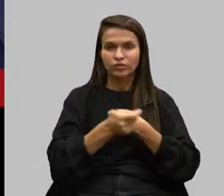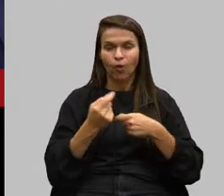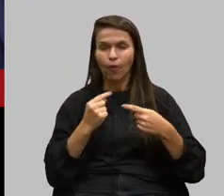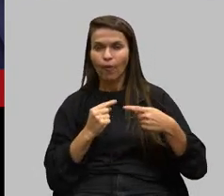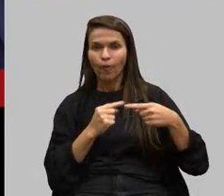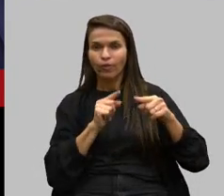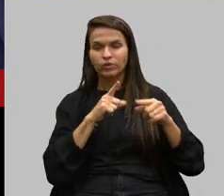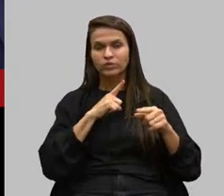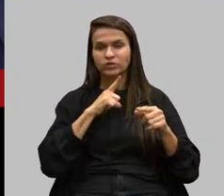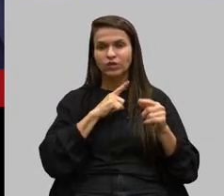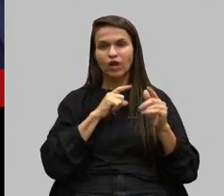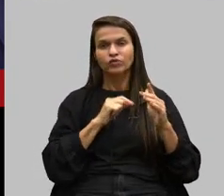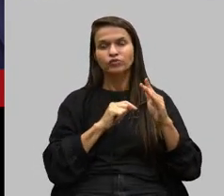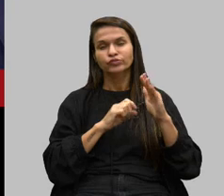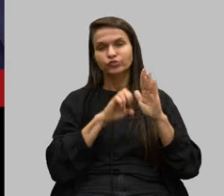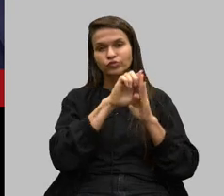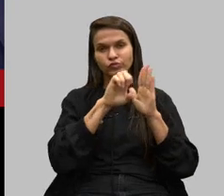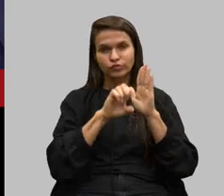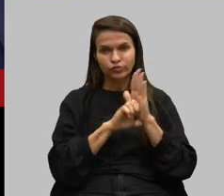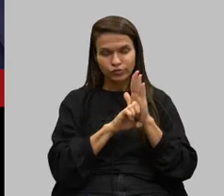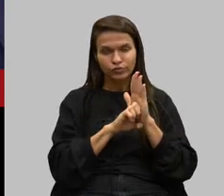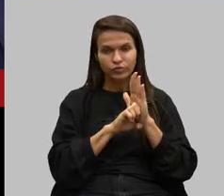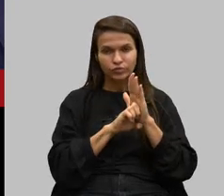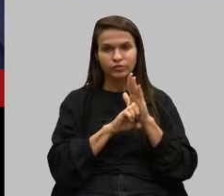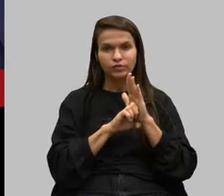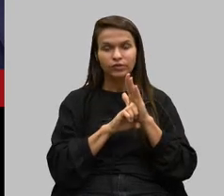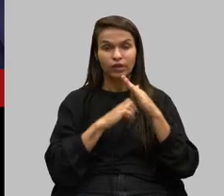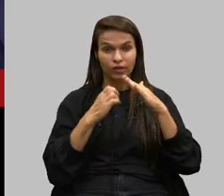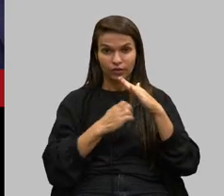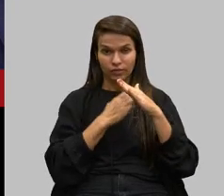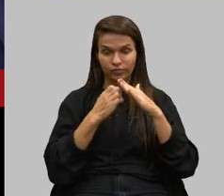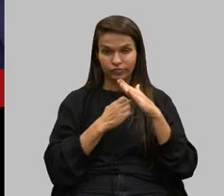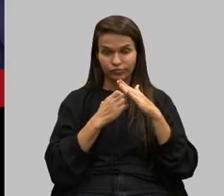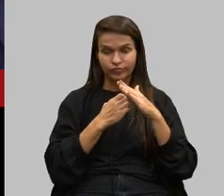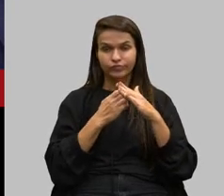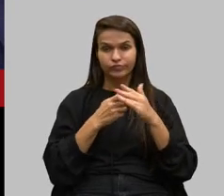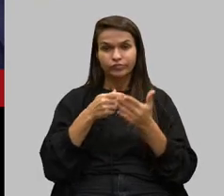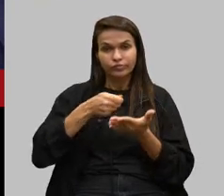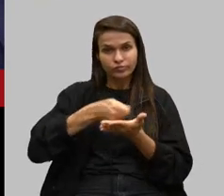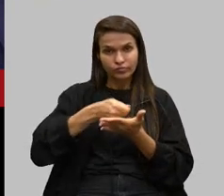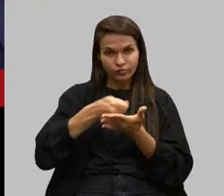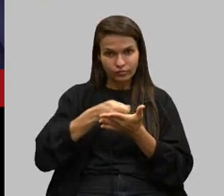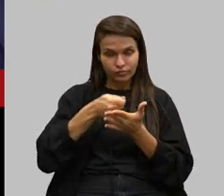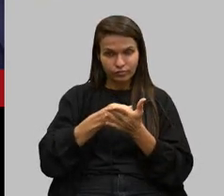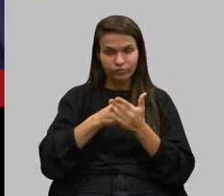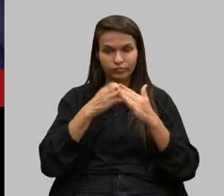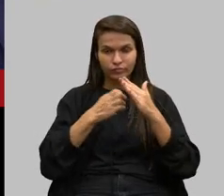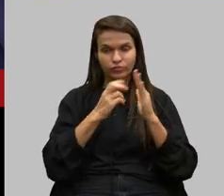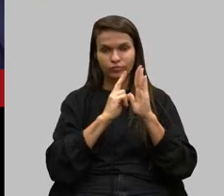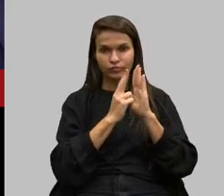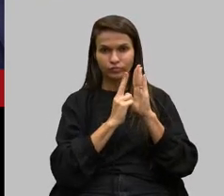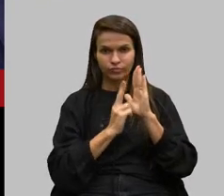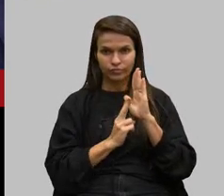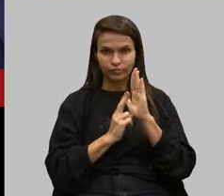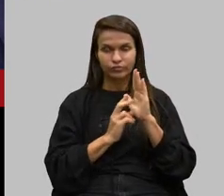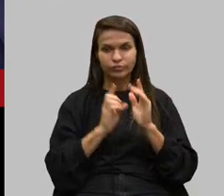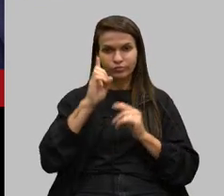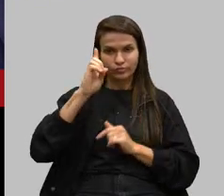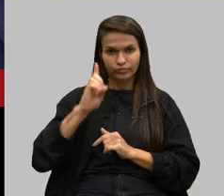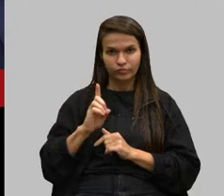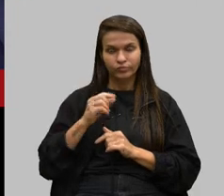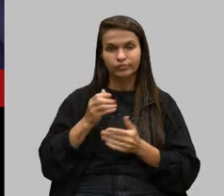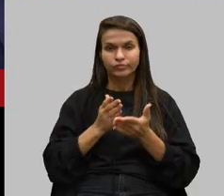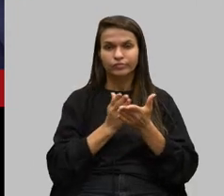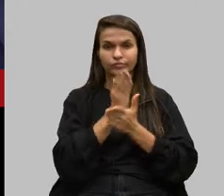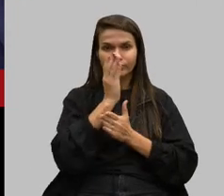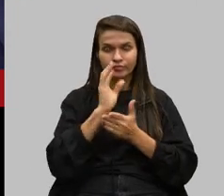prevê o estatuto social da empresa devido a exigência eh estatutária a nomeação dos diretores sem aprovação